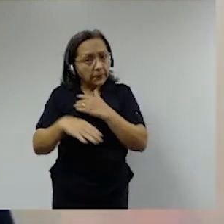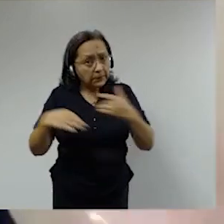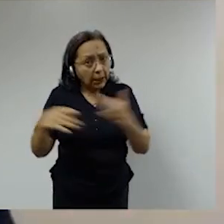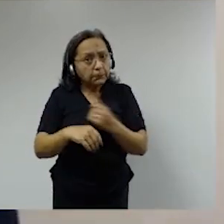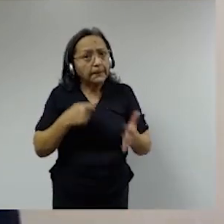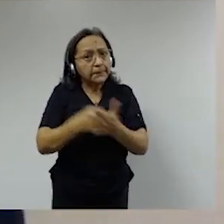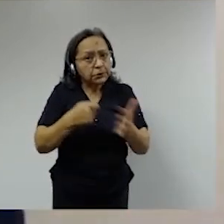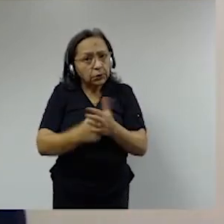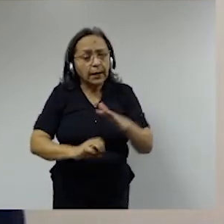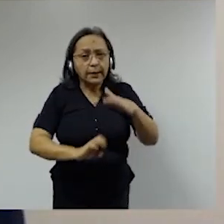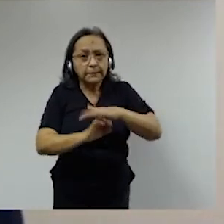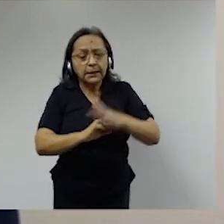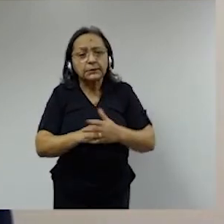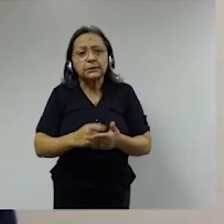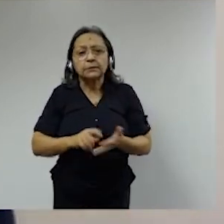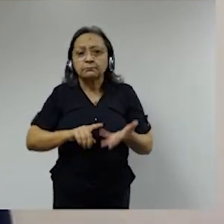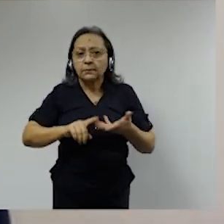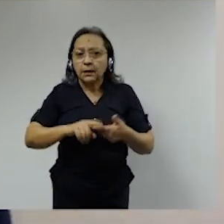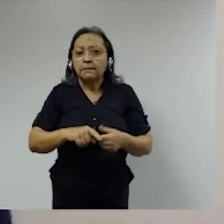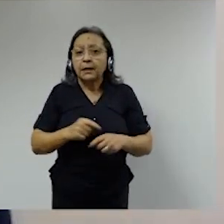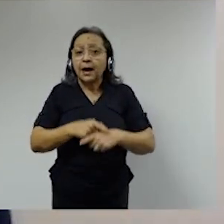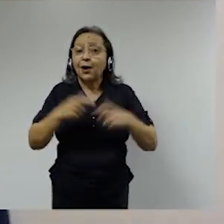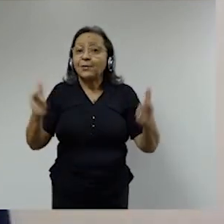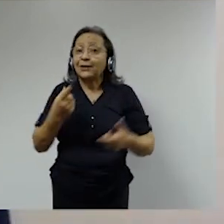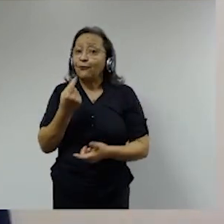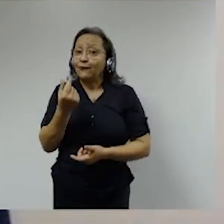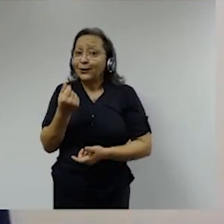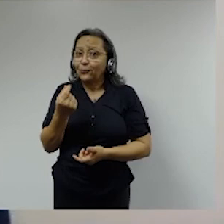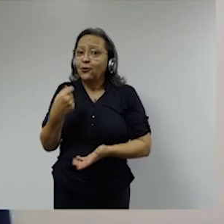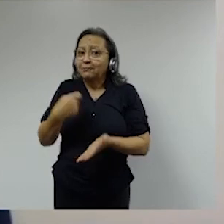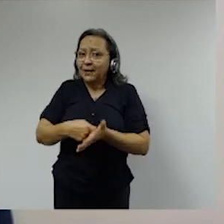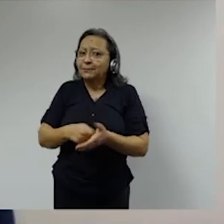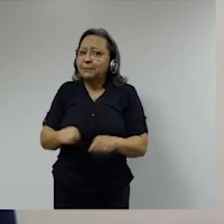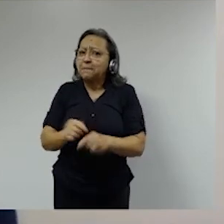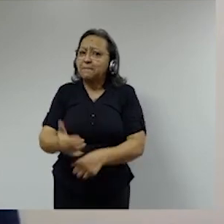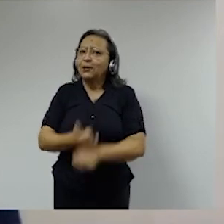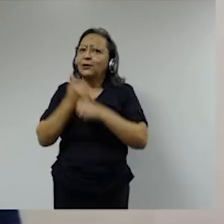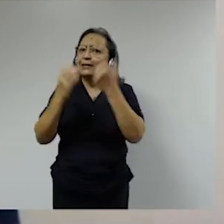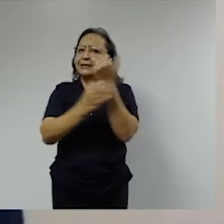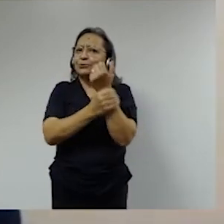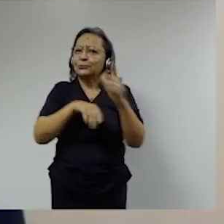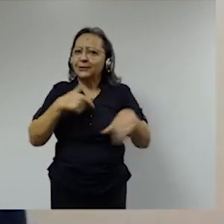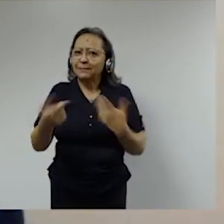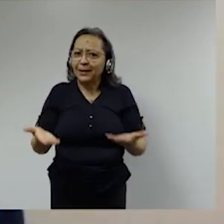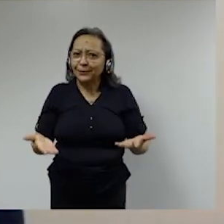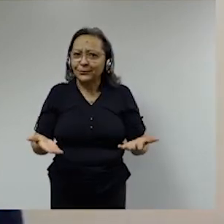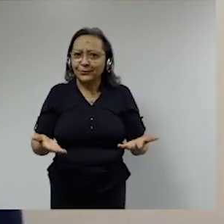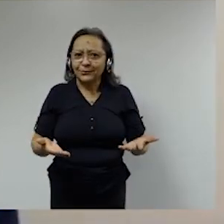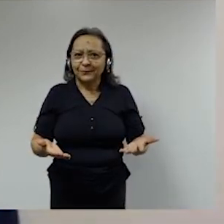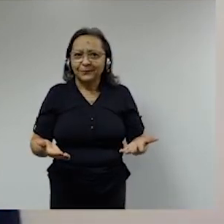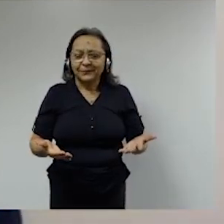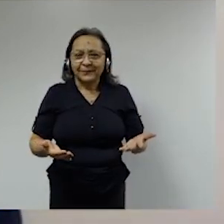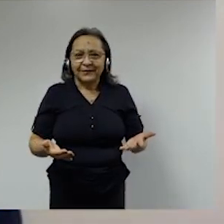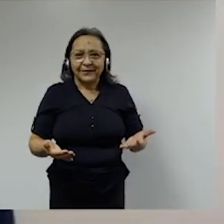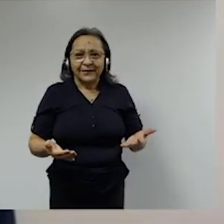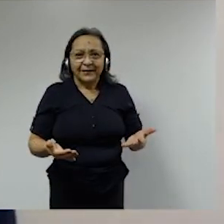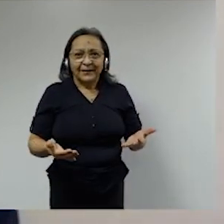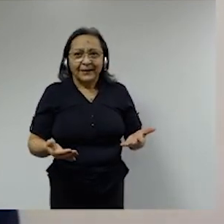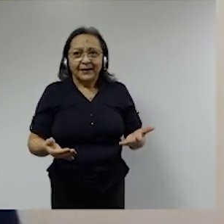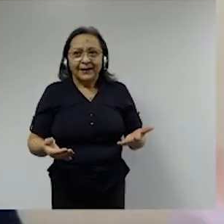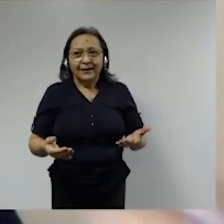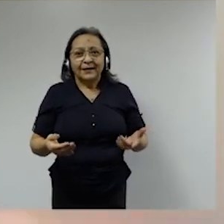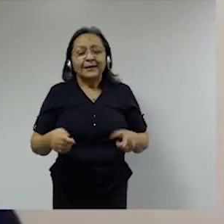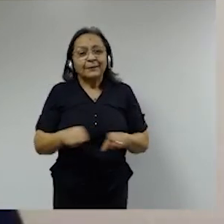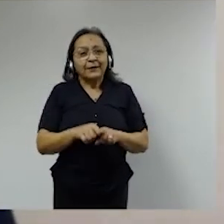iFood, Uber Eats e Rappi, a aumentar o valor das corridas e melhorar as condições de trabalho. Falam, inclusive, em fundar